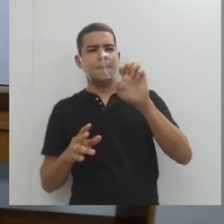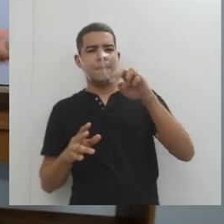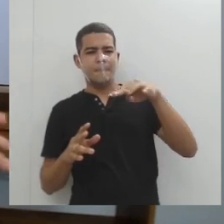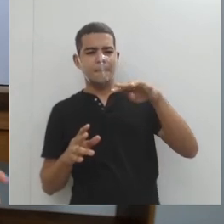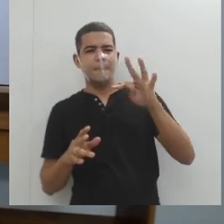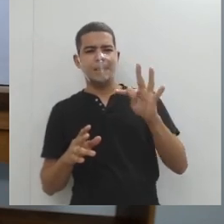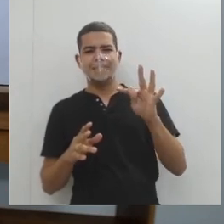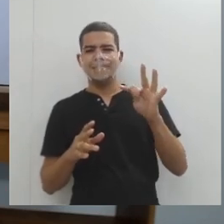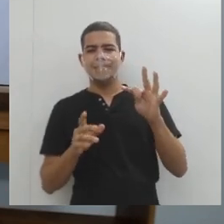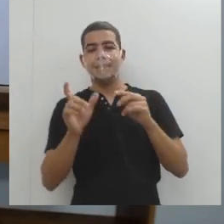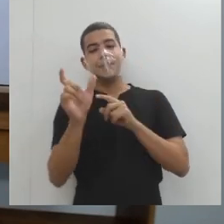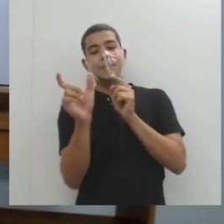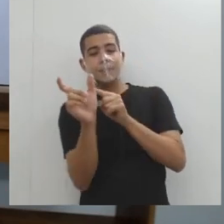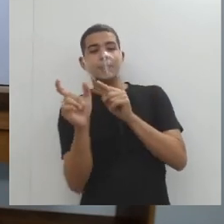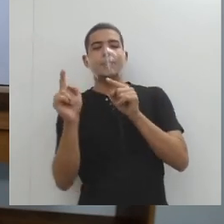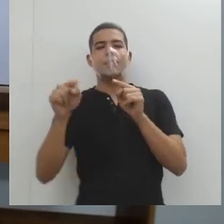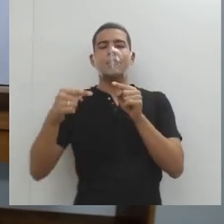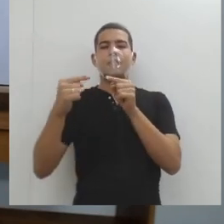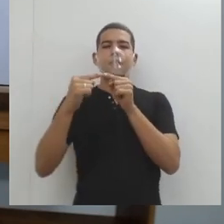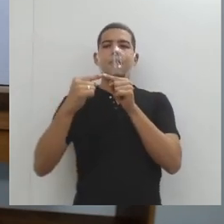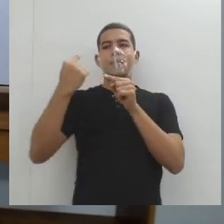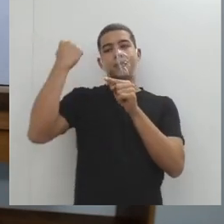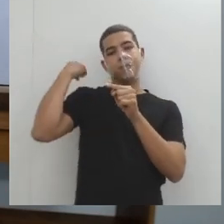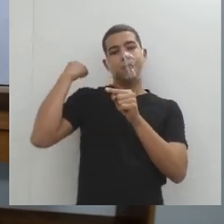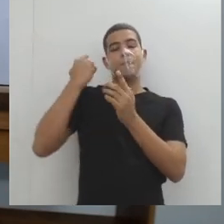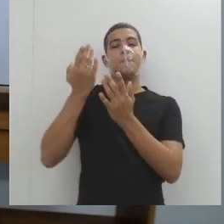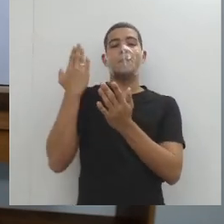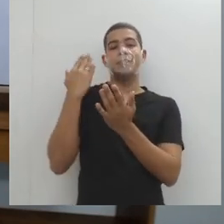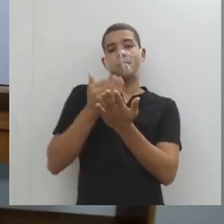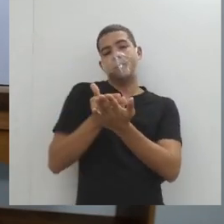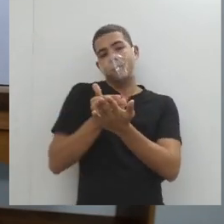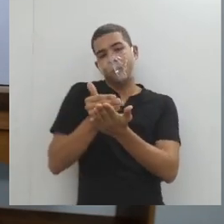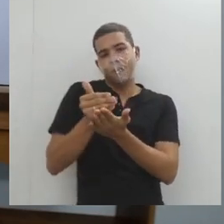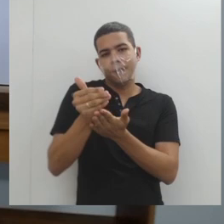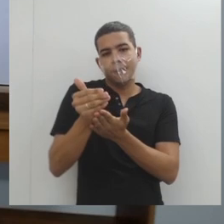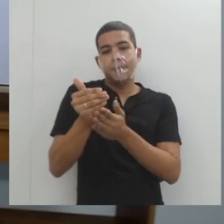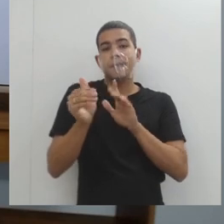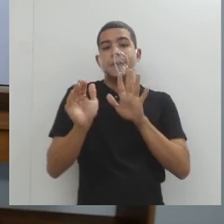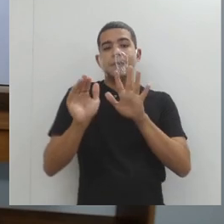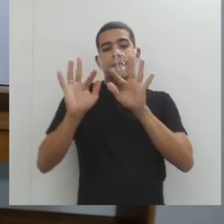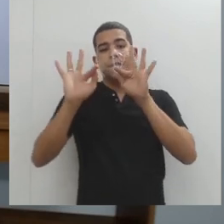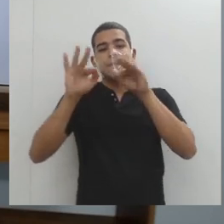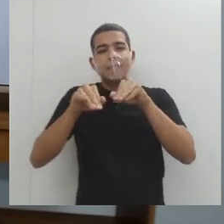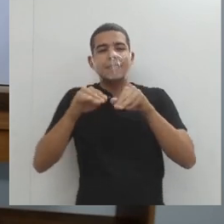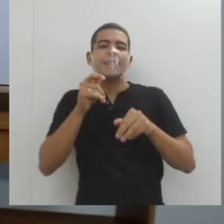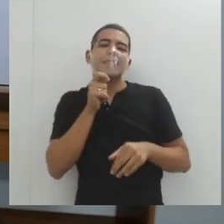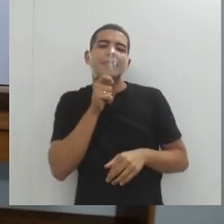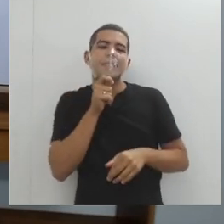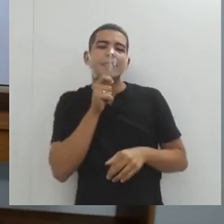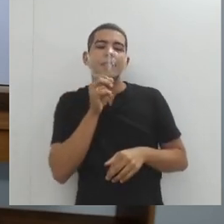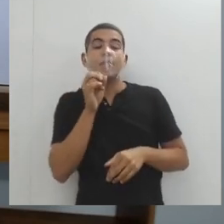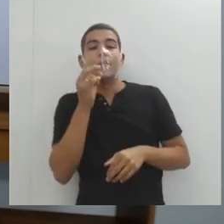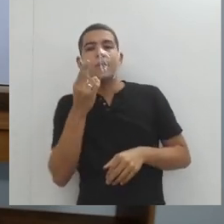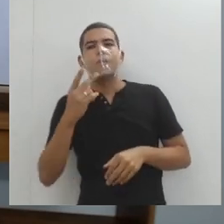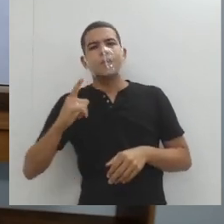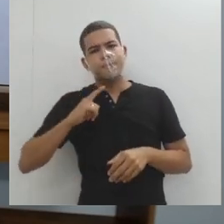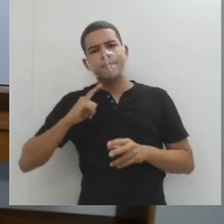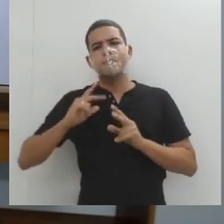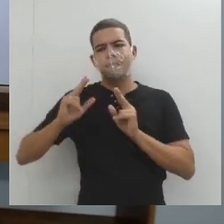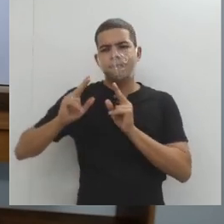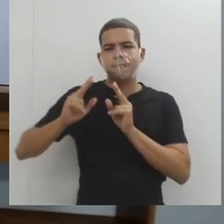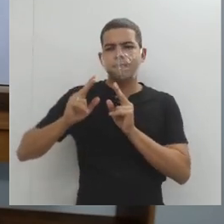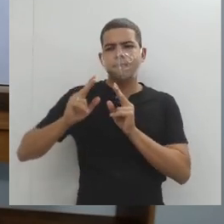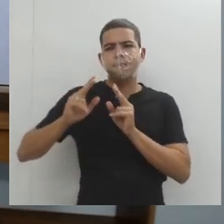ações que começaram no passado, porém essas ações elas não foram finalizadas ou elas ainda possuem uma